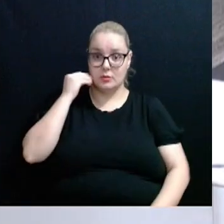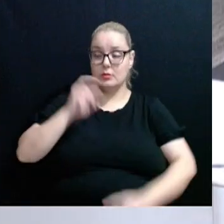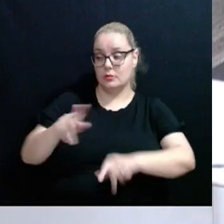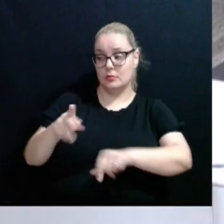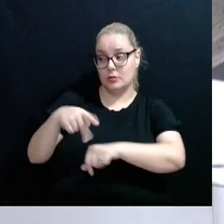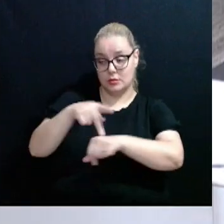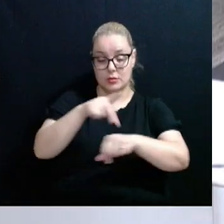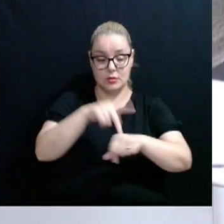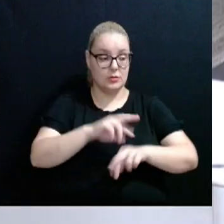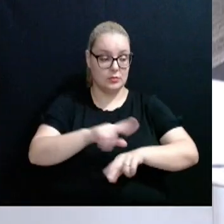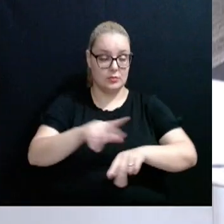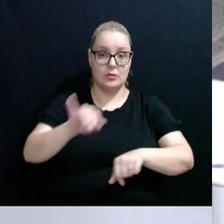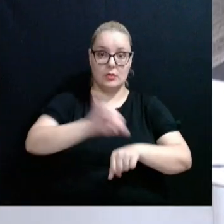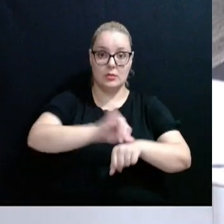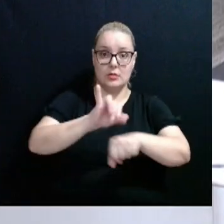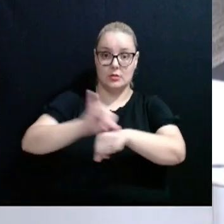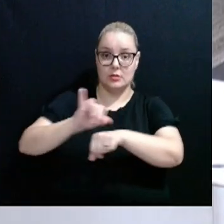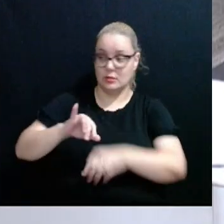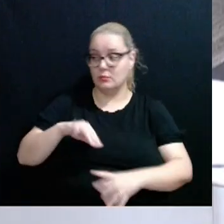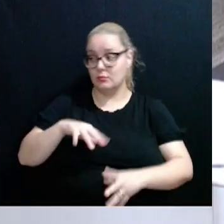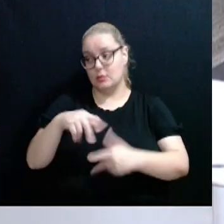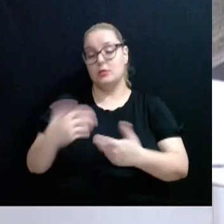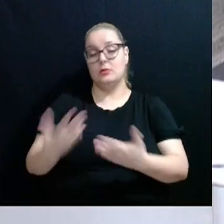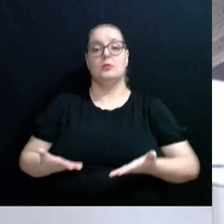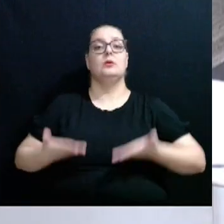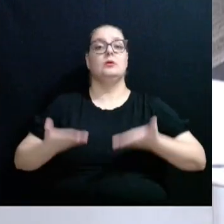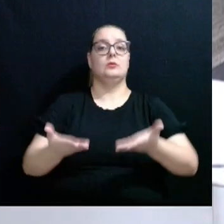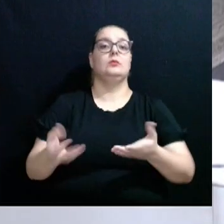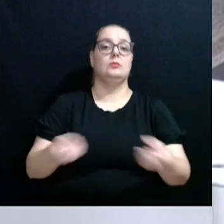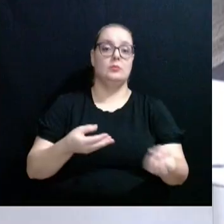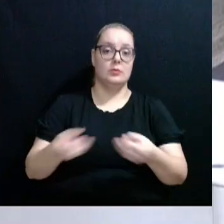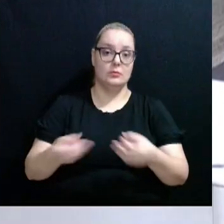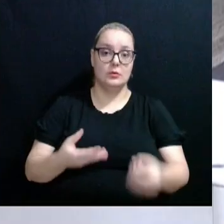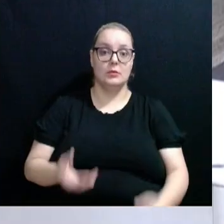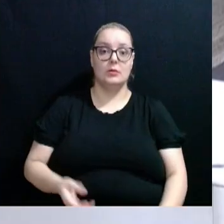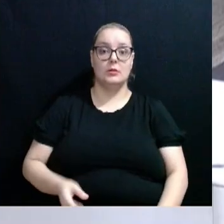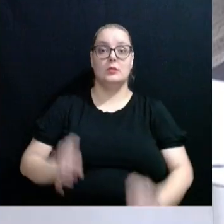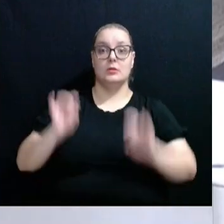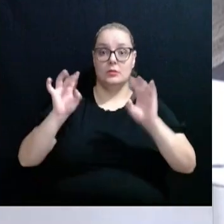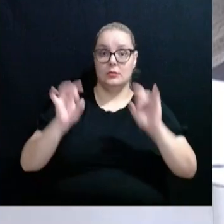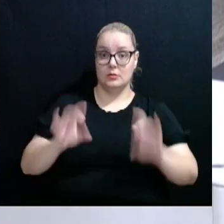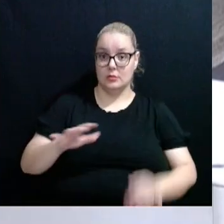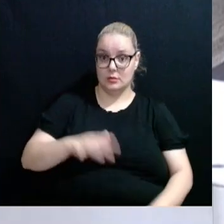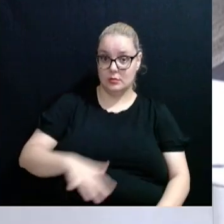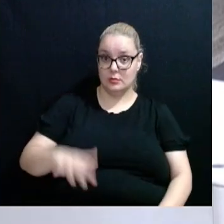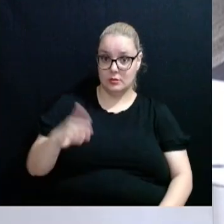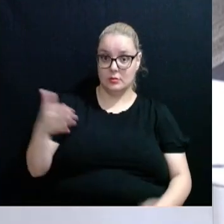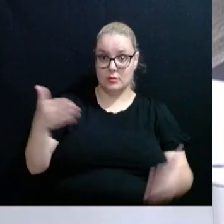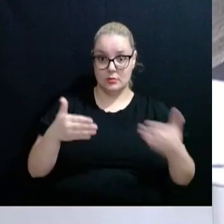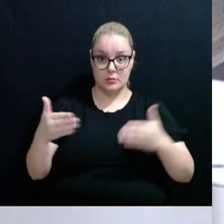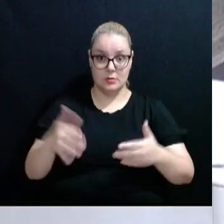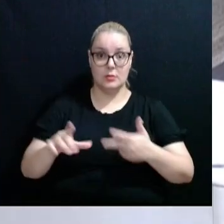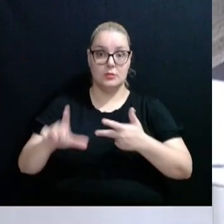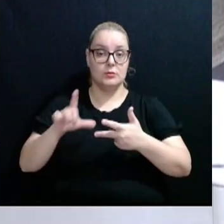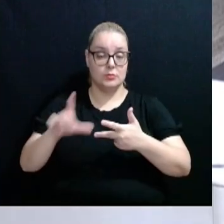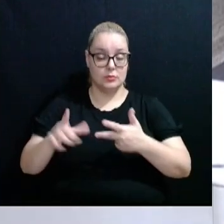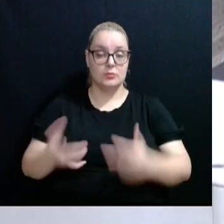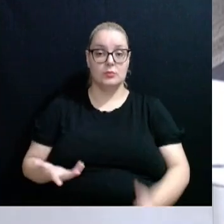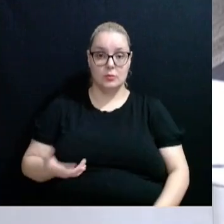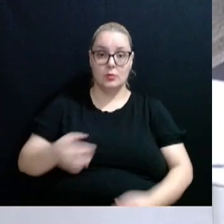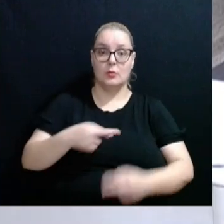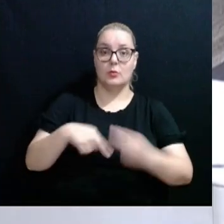capitais do mundo, né? Então ele traz novidade, especialmente na área da participação do Legislativo, na questão